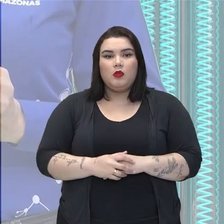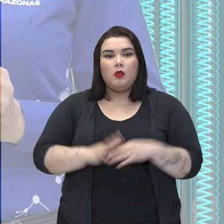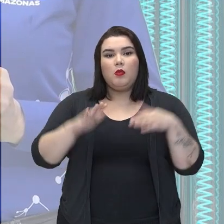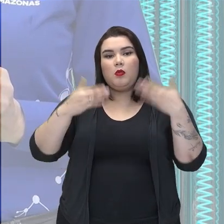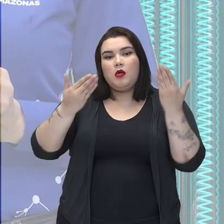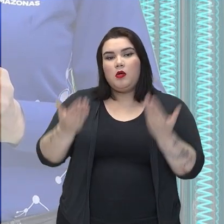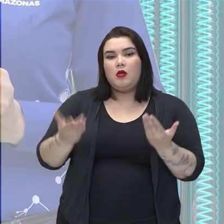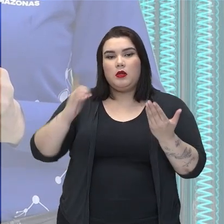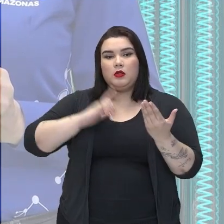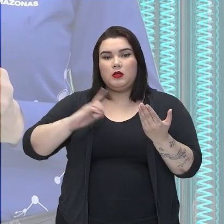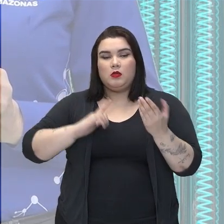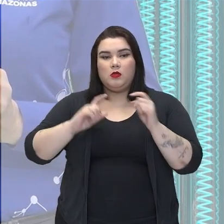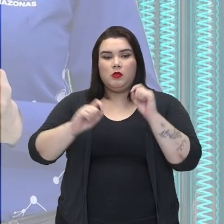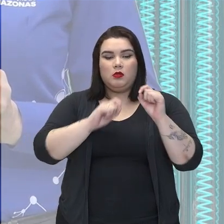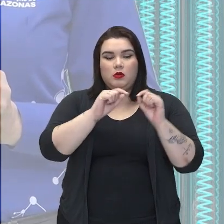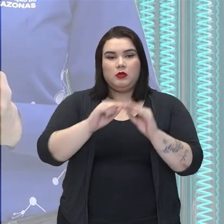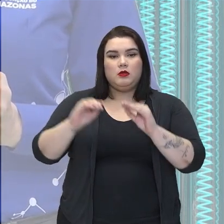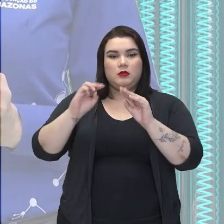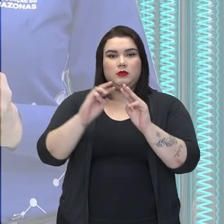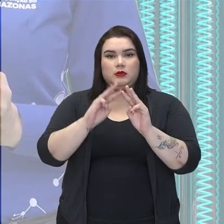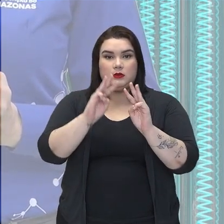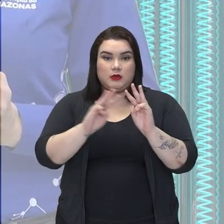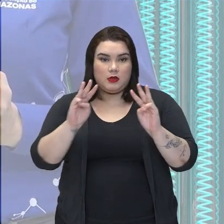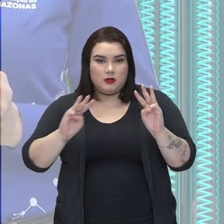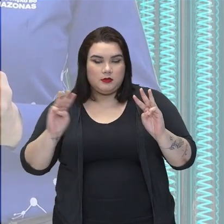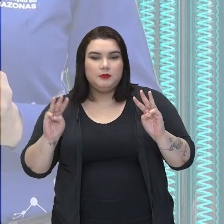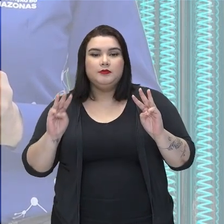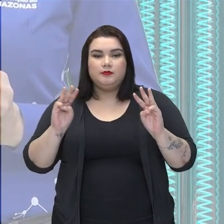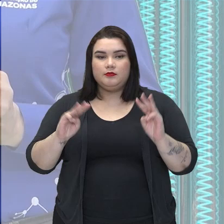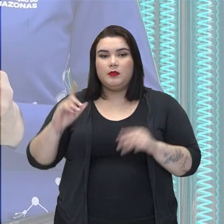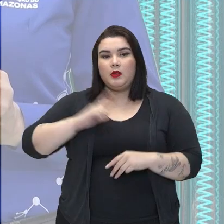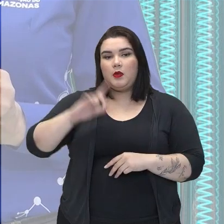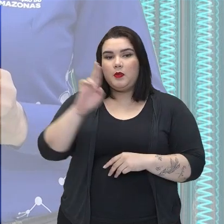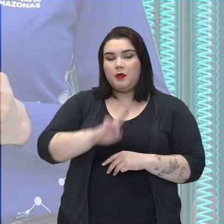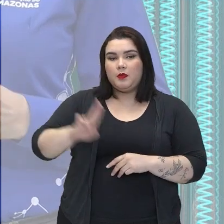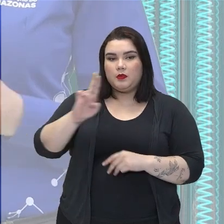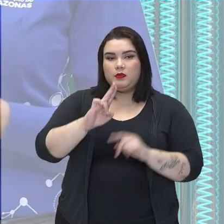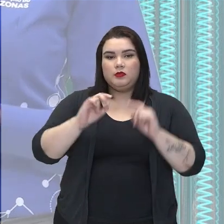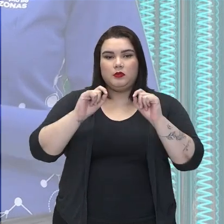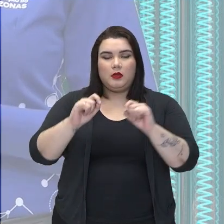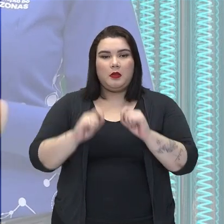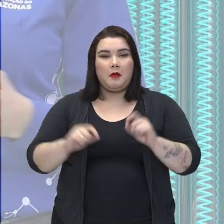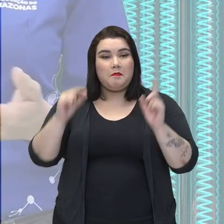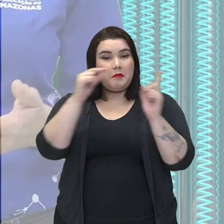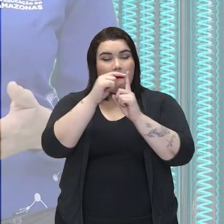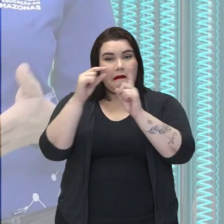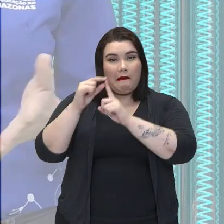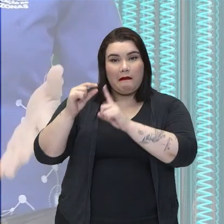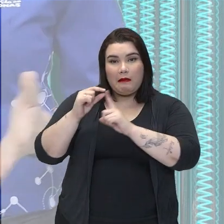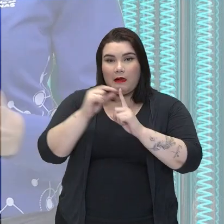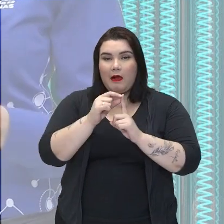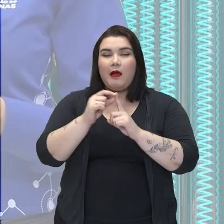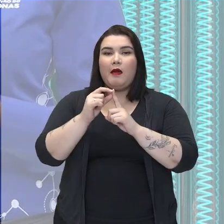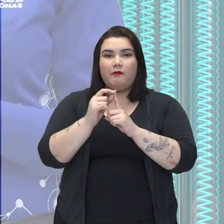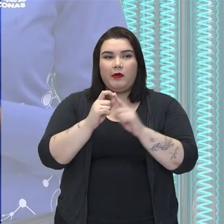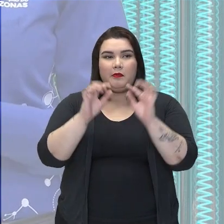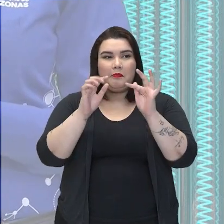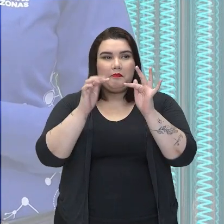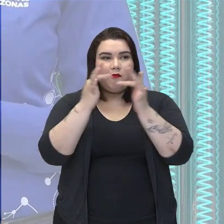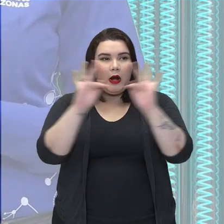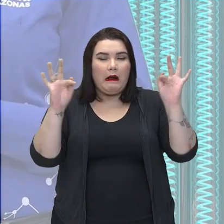qual encaminhará a um site que costuma usar do sensacionalismo nos títulos e